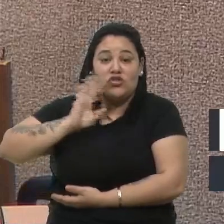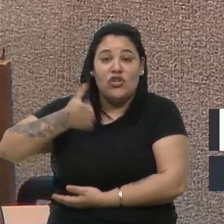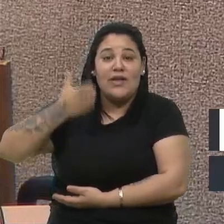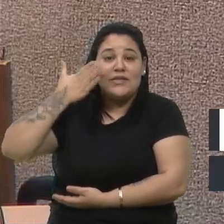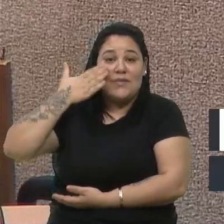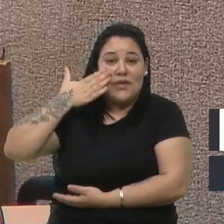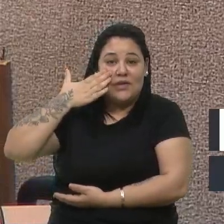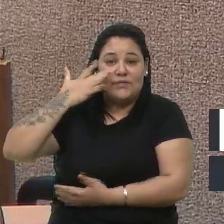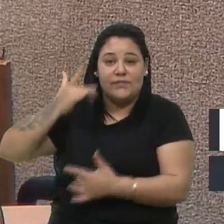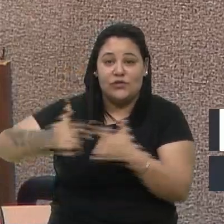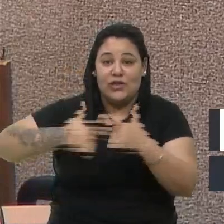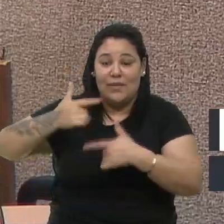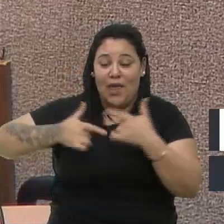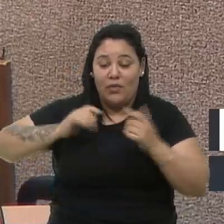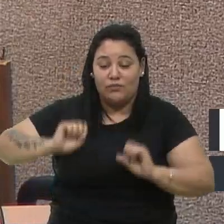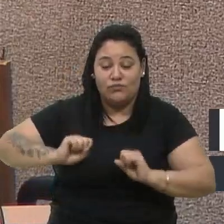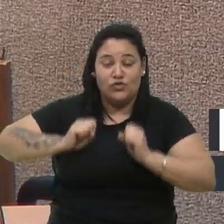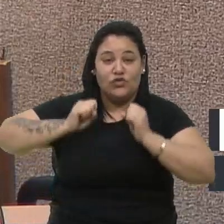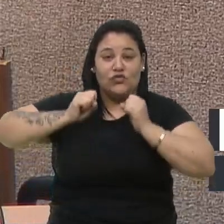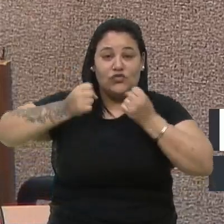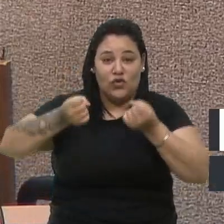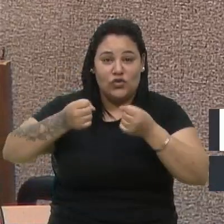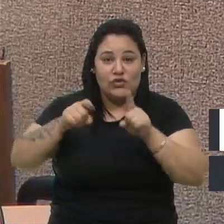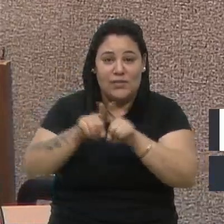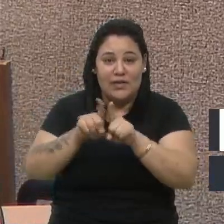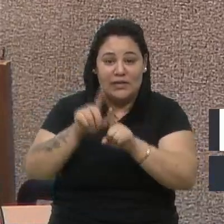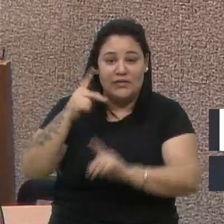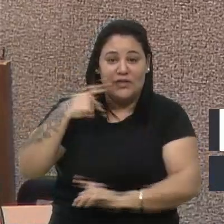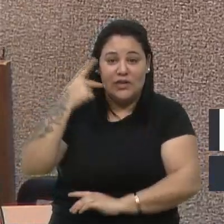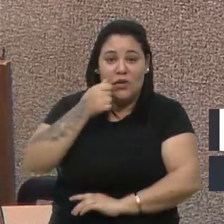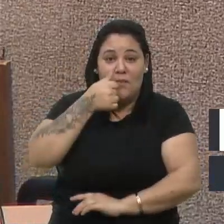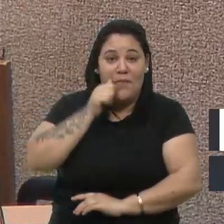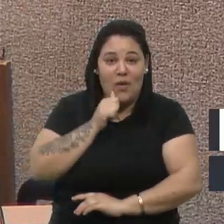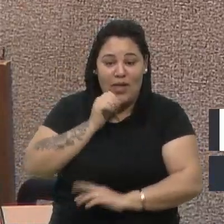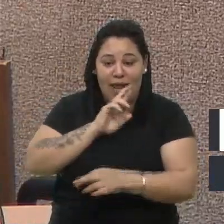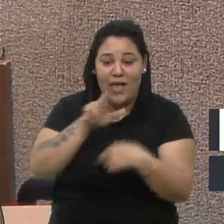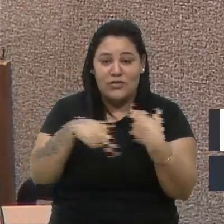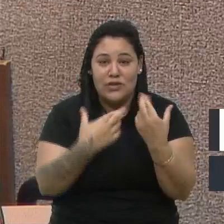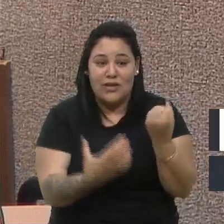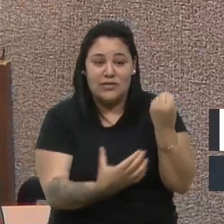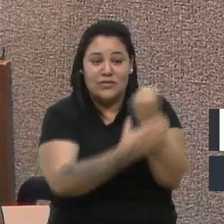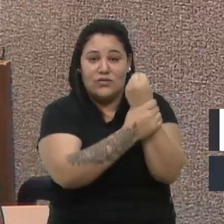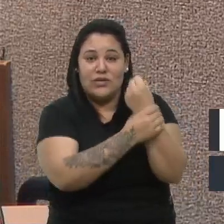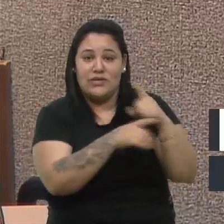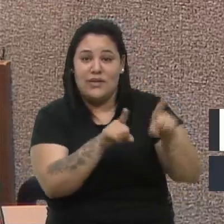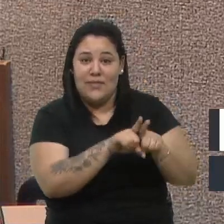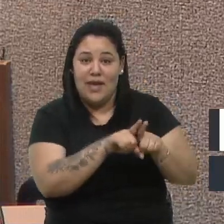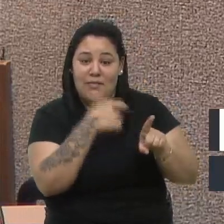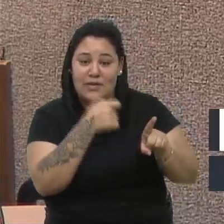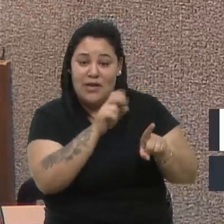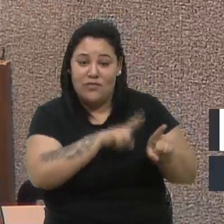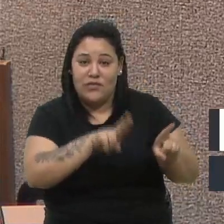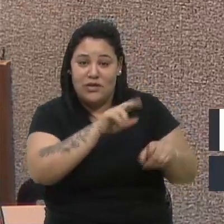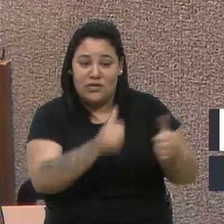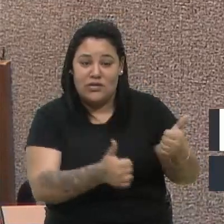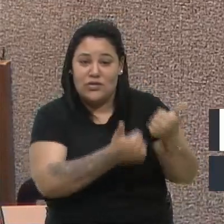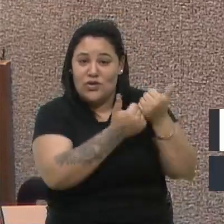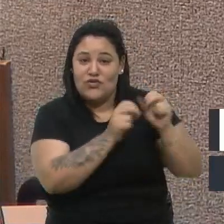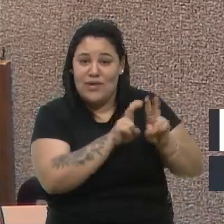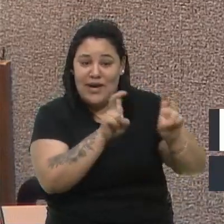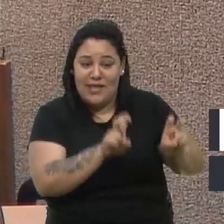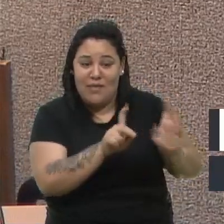empenho da então vereadora Paula Iores na questão de segurança. Então, ela tinha que usar os assessores dela, os assessores de